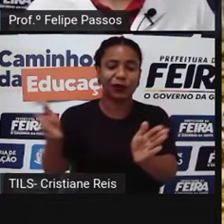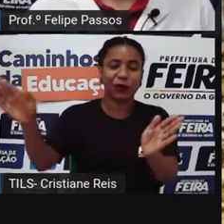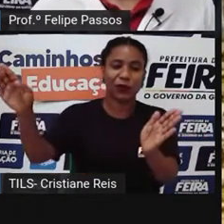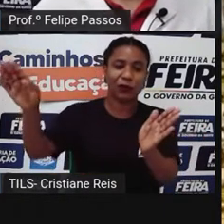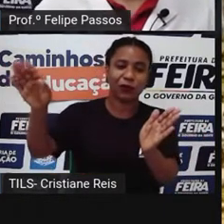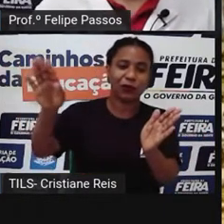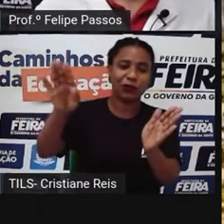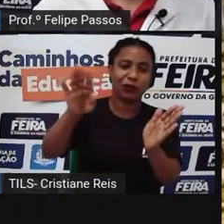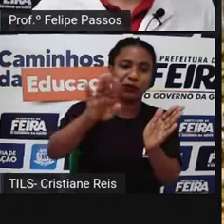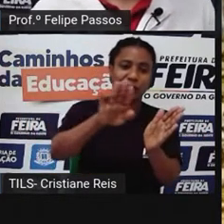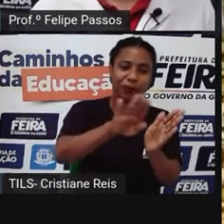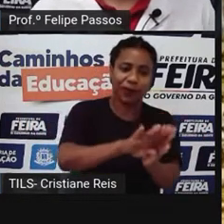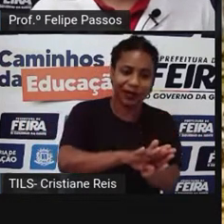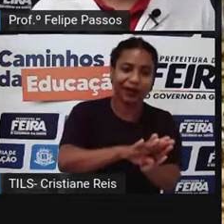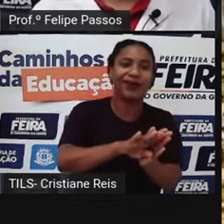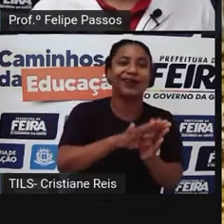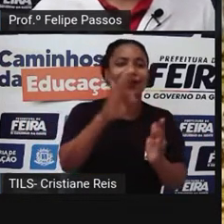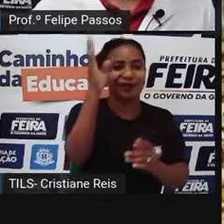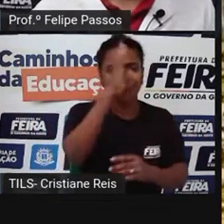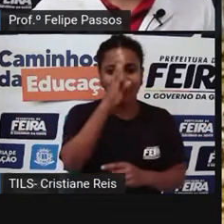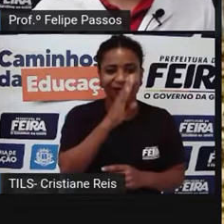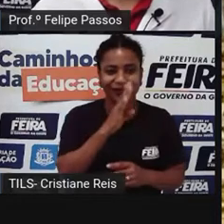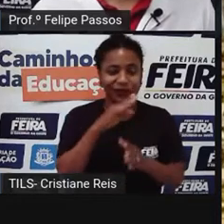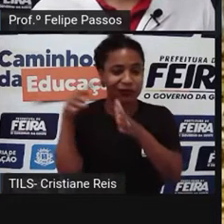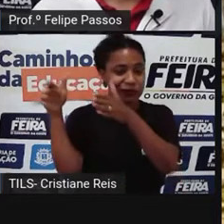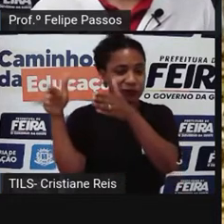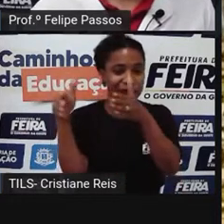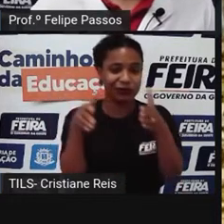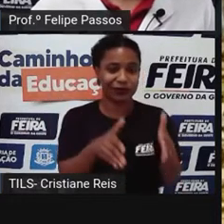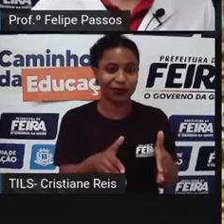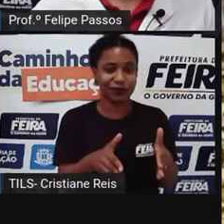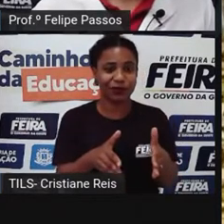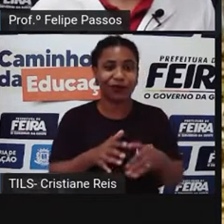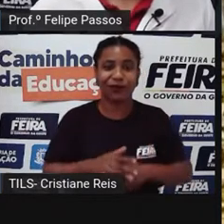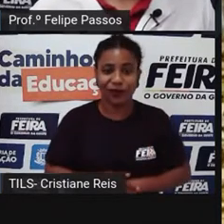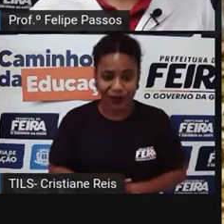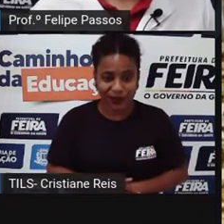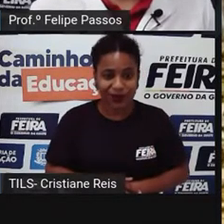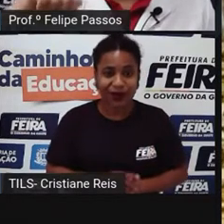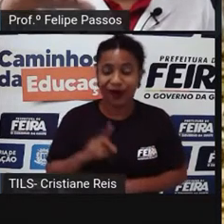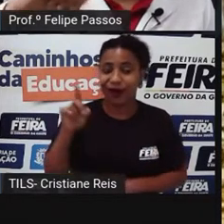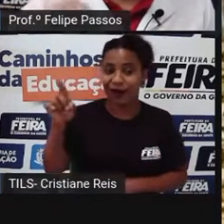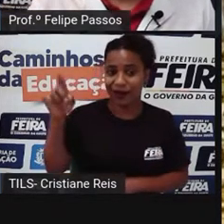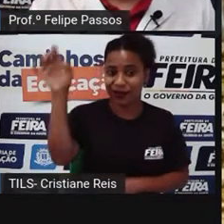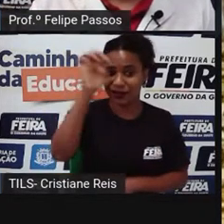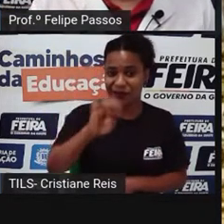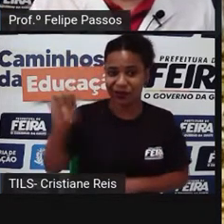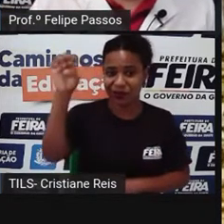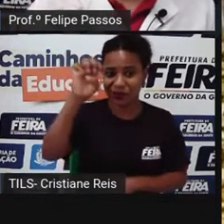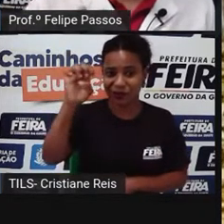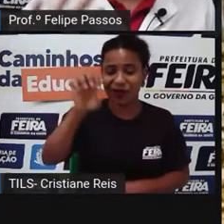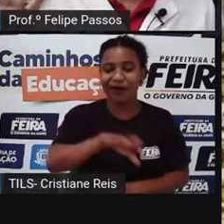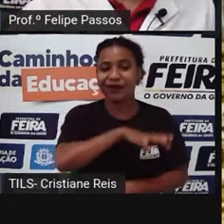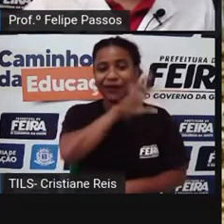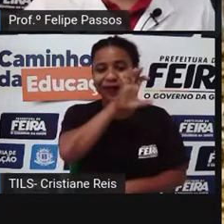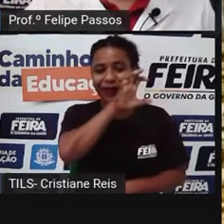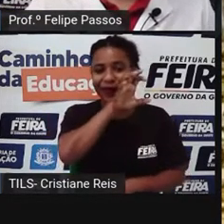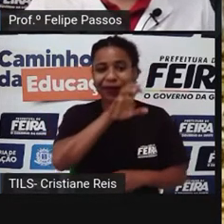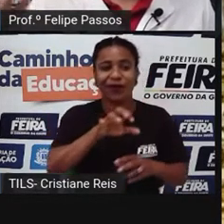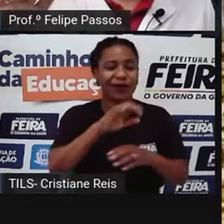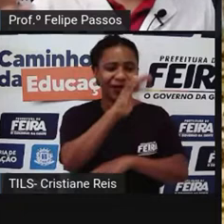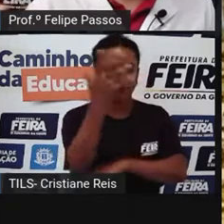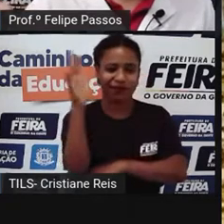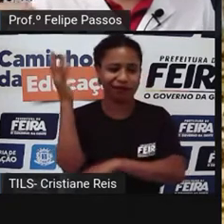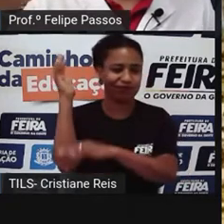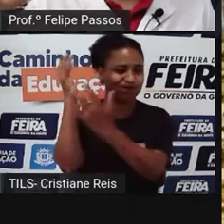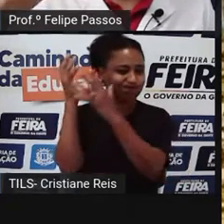imagina, a diversidade de espécies de animais e plantas lá na Europa é baixinha. Você vê uma floresta num